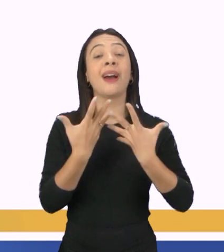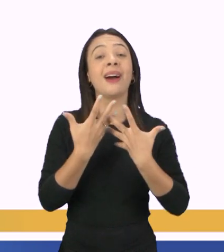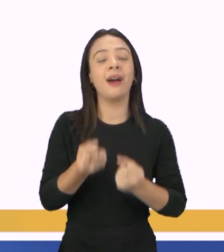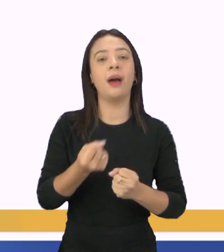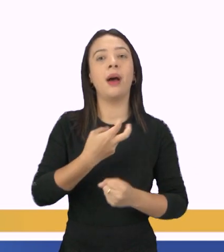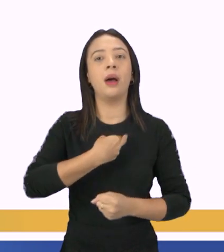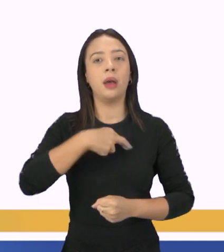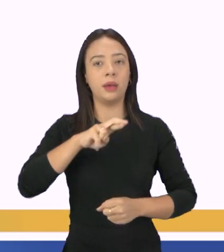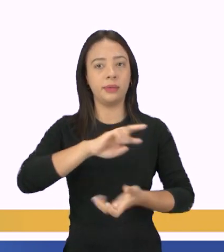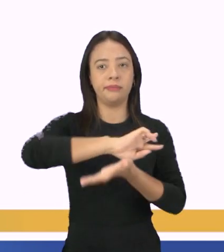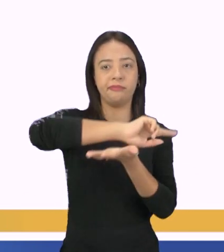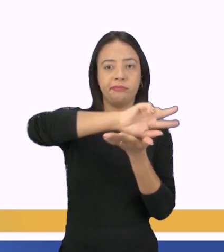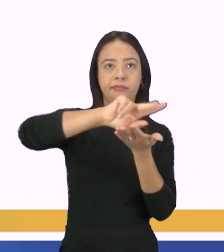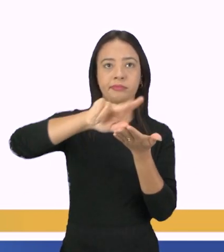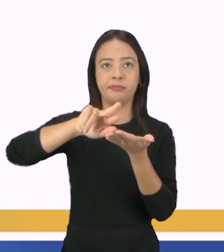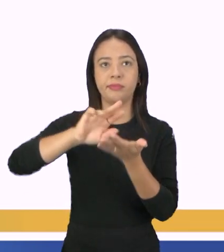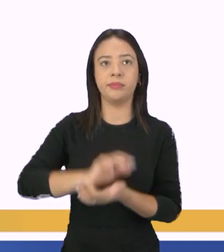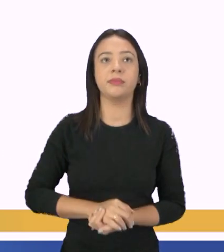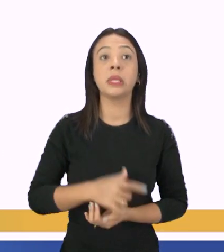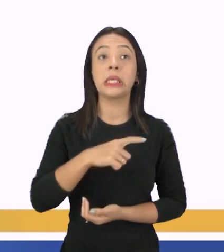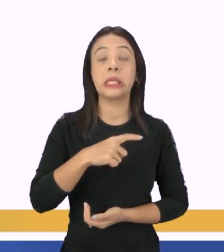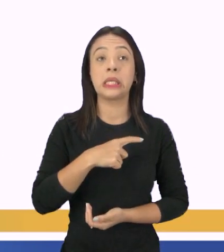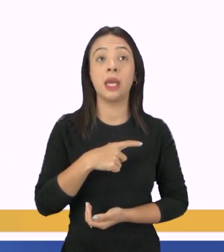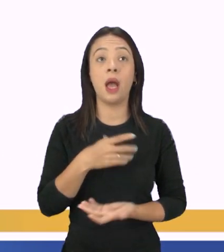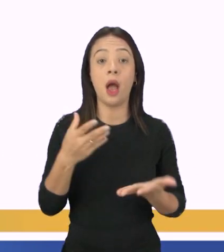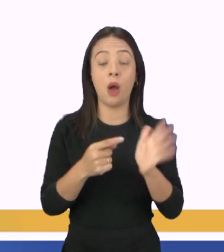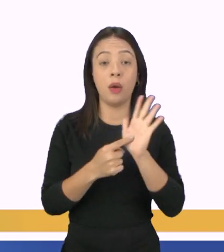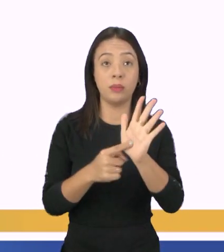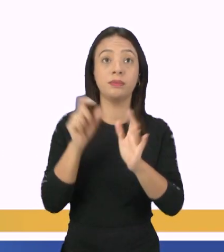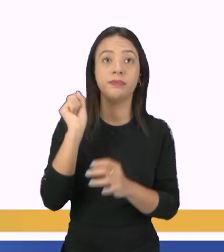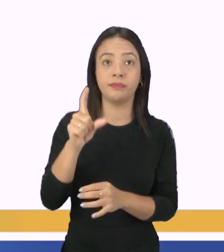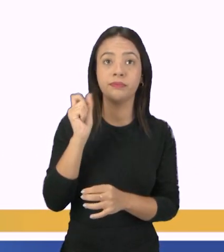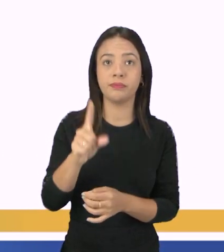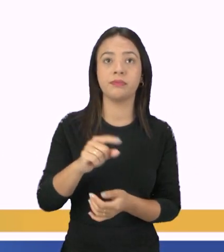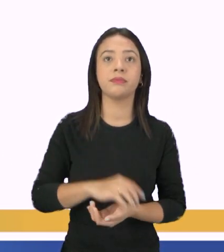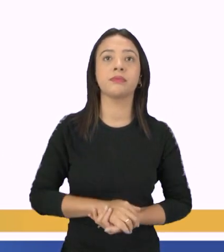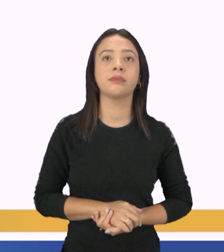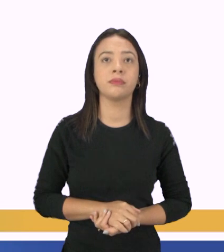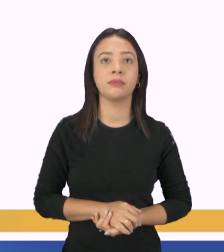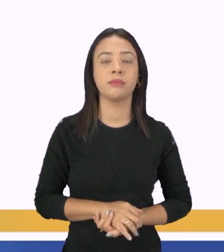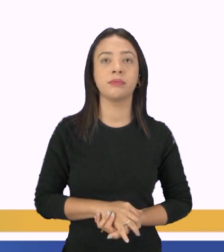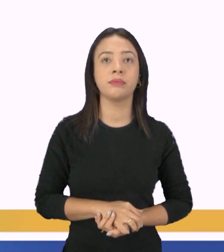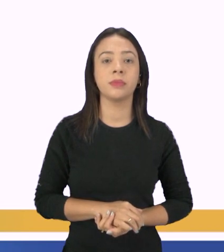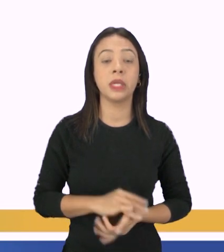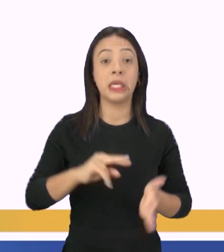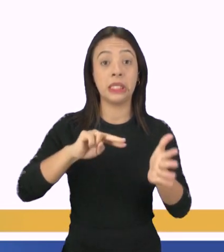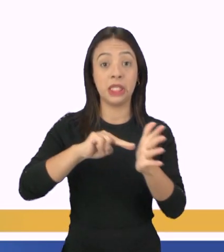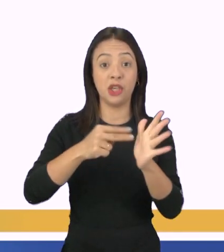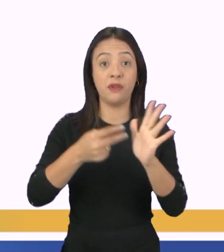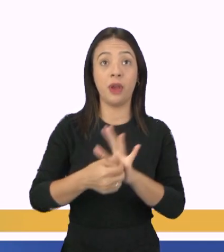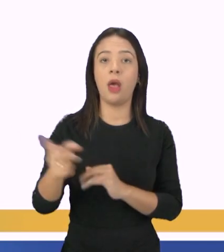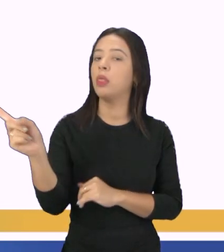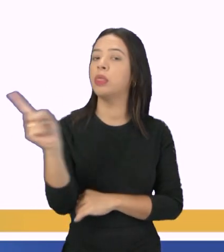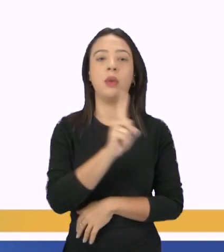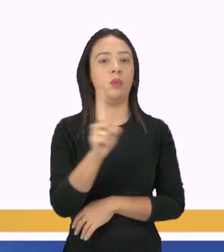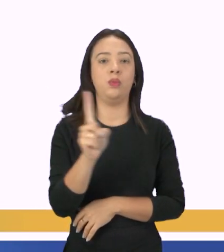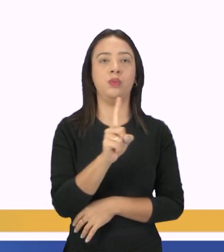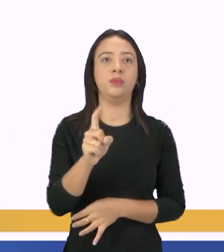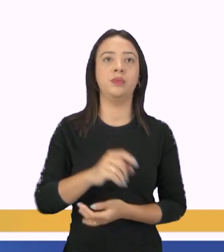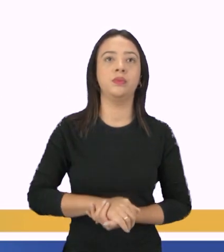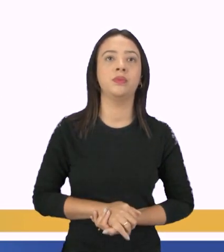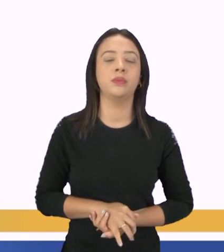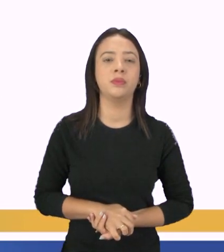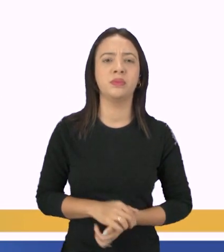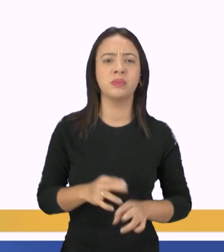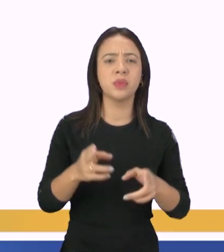a pista é o texto de forma azul, onde tem a parte azul. Vamos ver onde tem essa indicação de negação. A